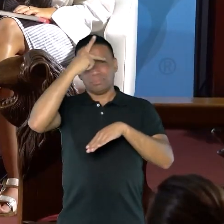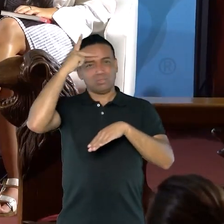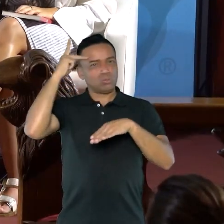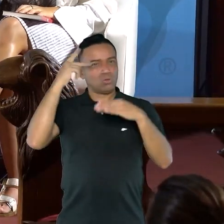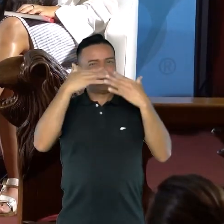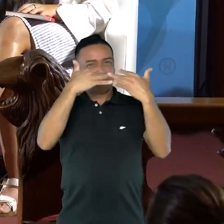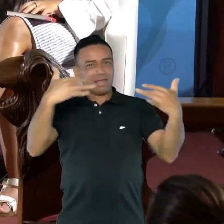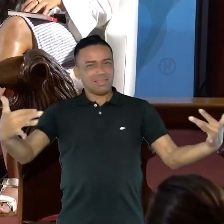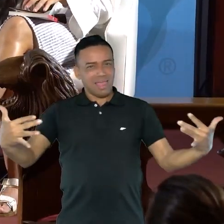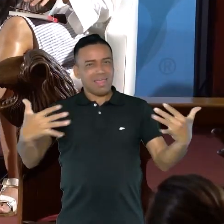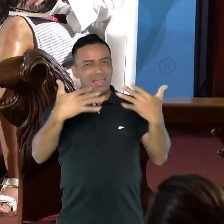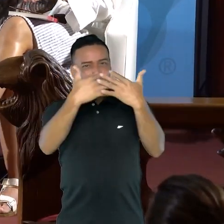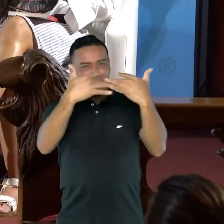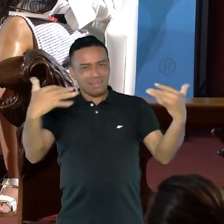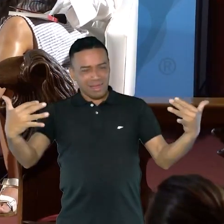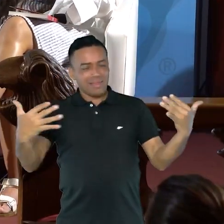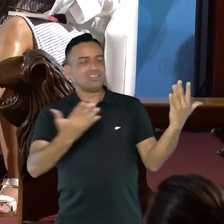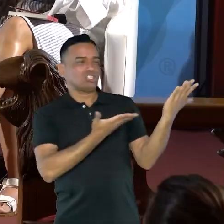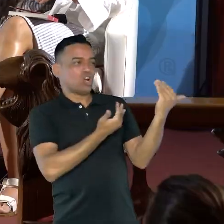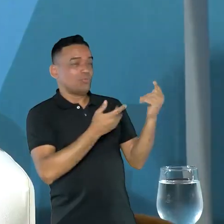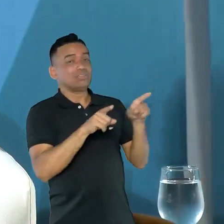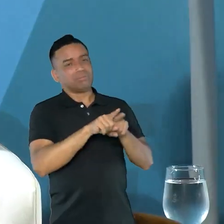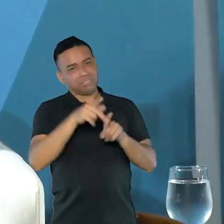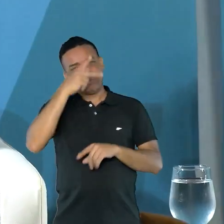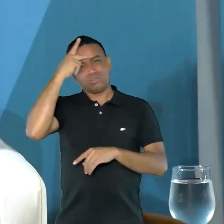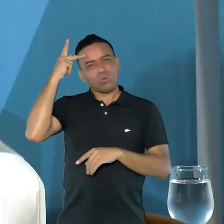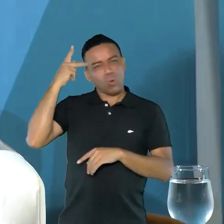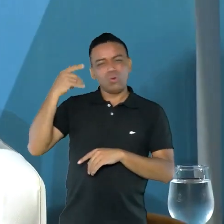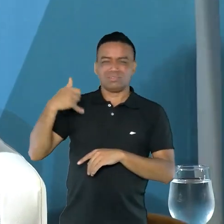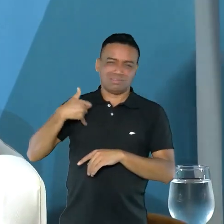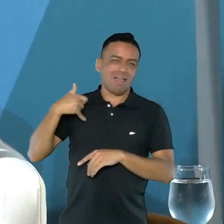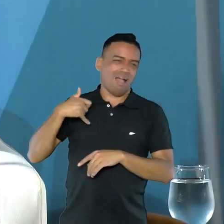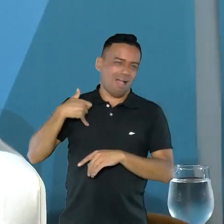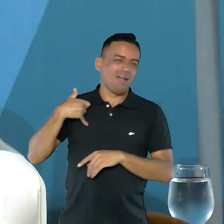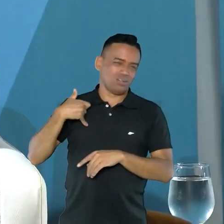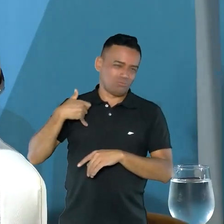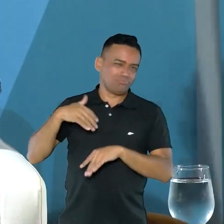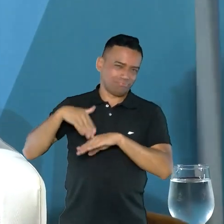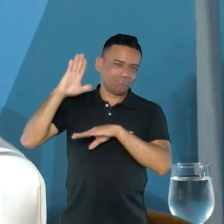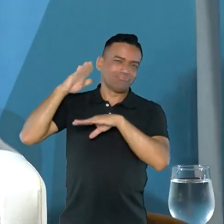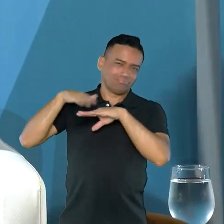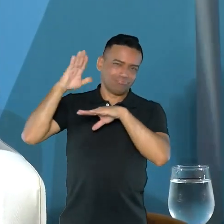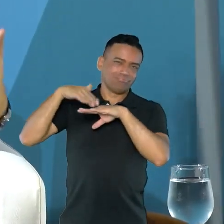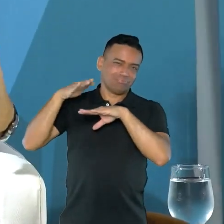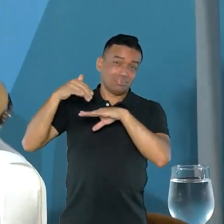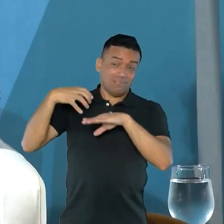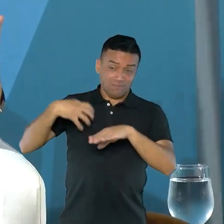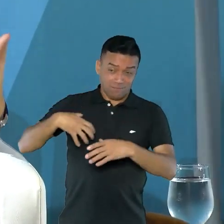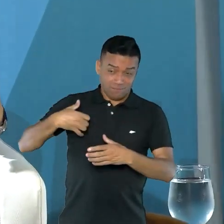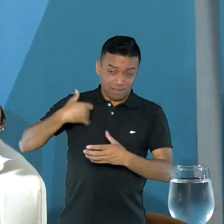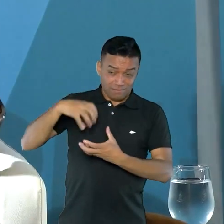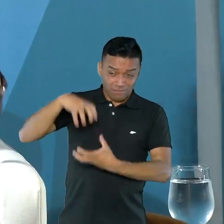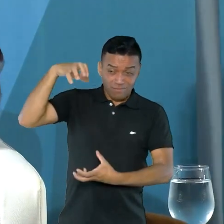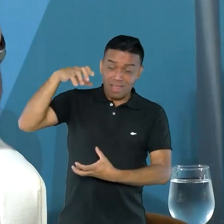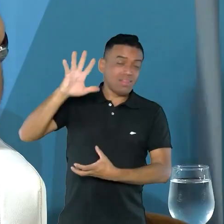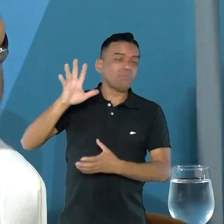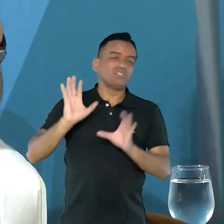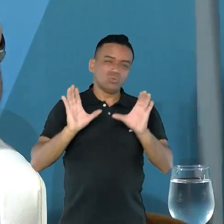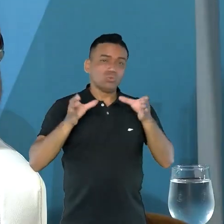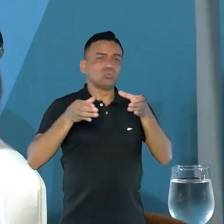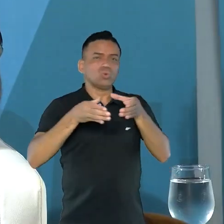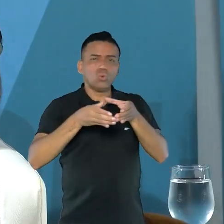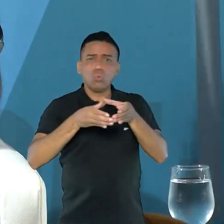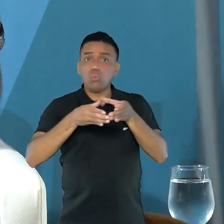algumas pessoas da minha geração. Não tão velho assim, mas havia um grupo muito atento